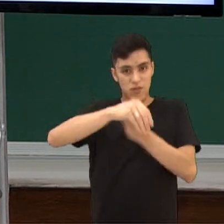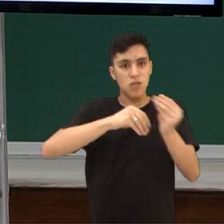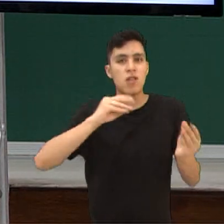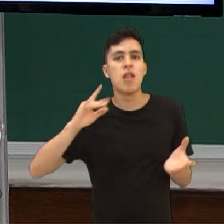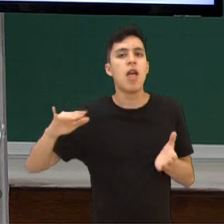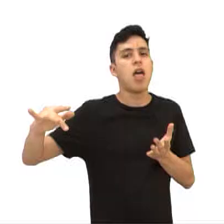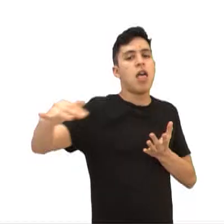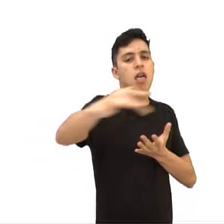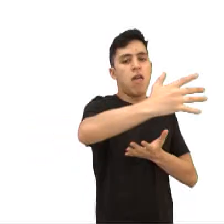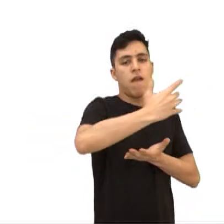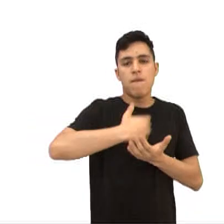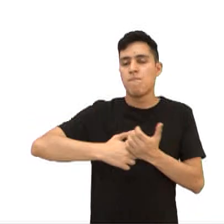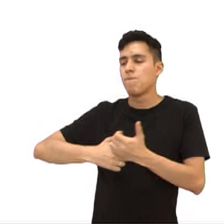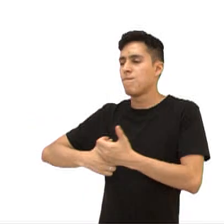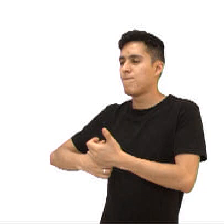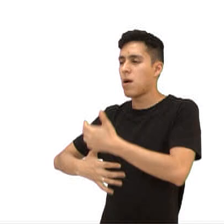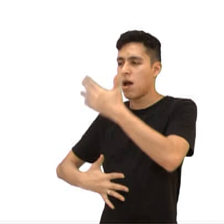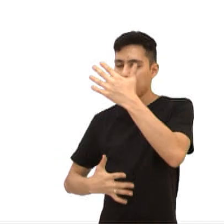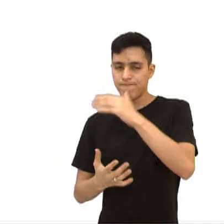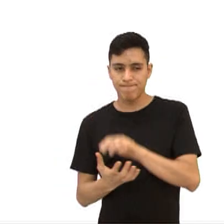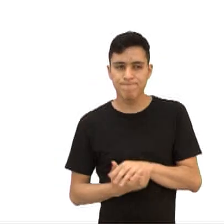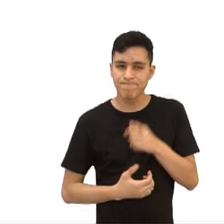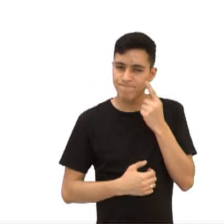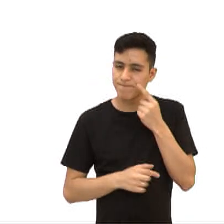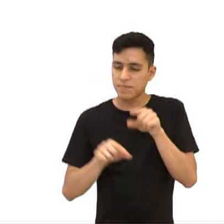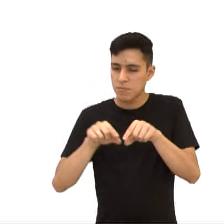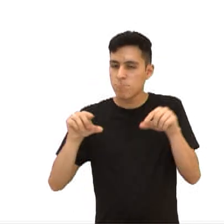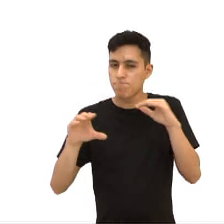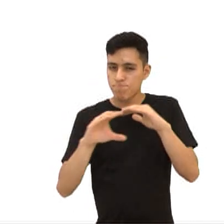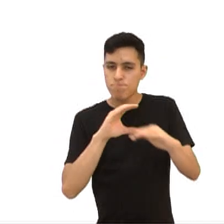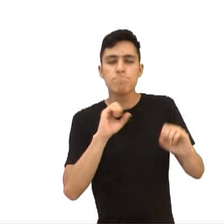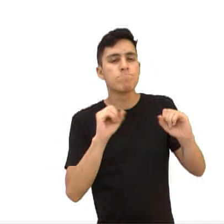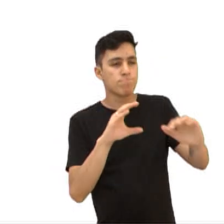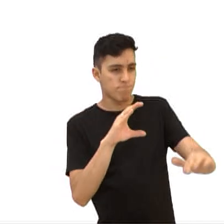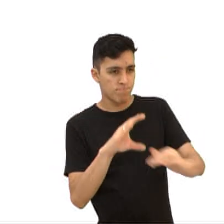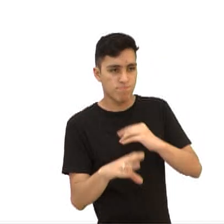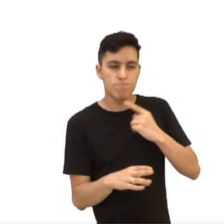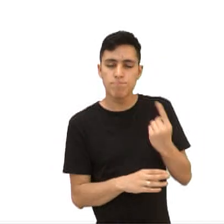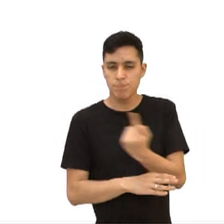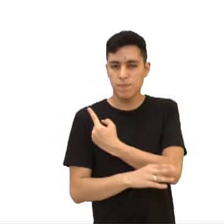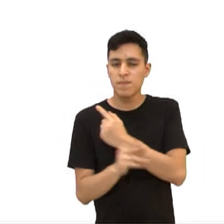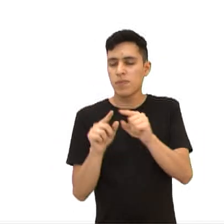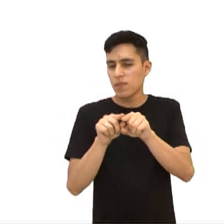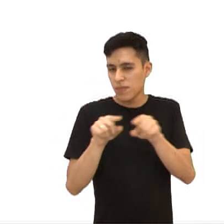Ó, que a gente vai mandar lá. Anotem lá meu e-mail. Você pode mandar no